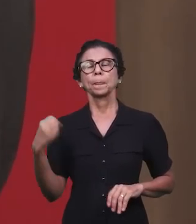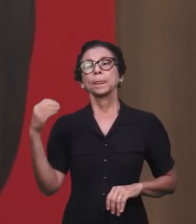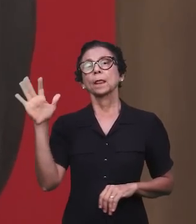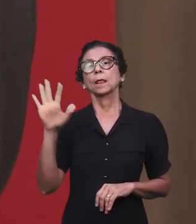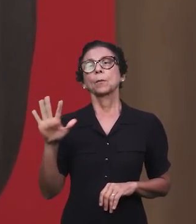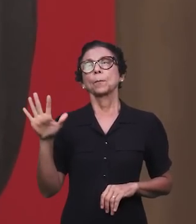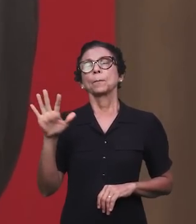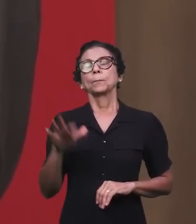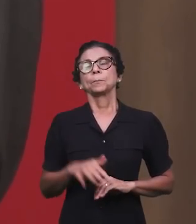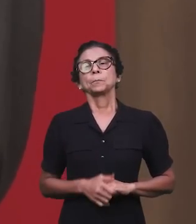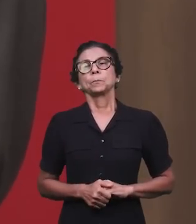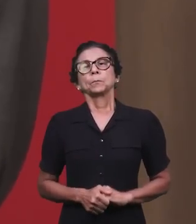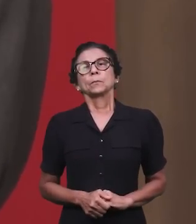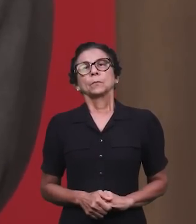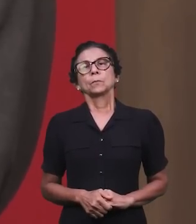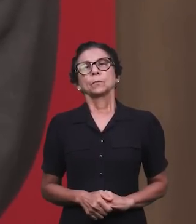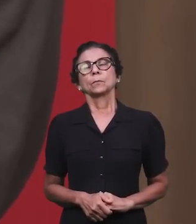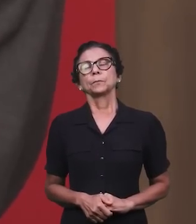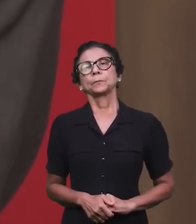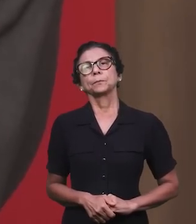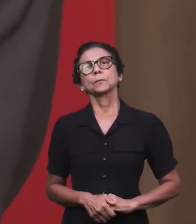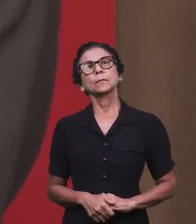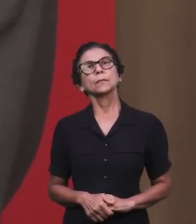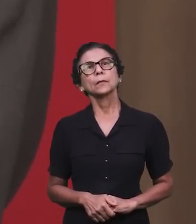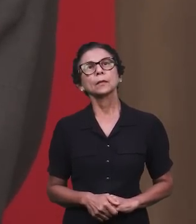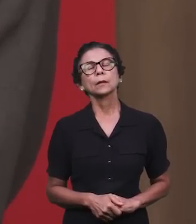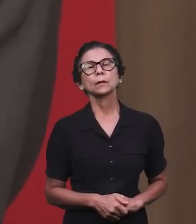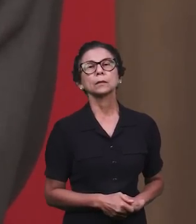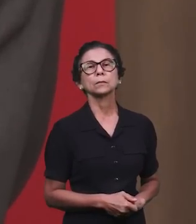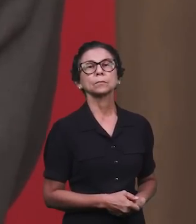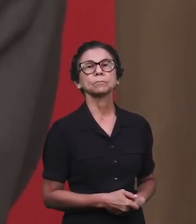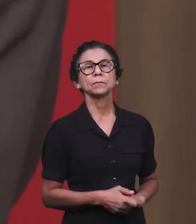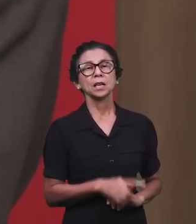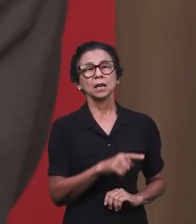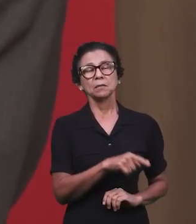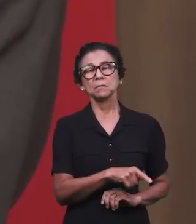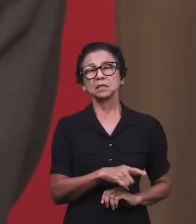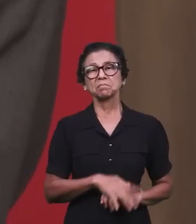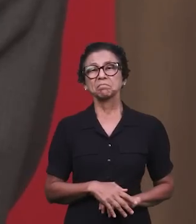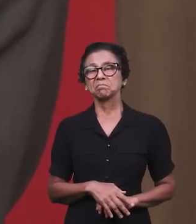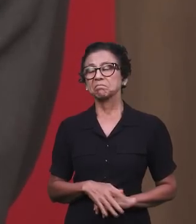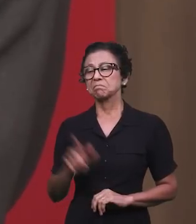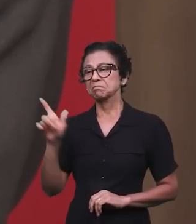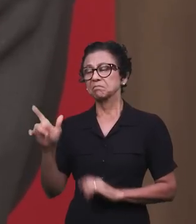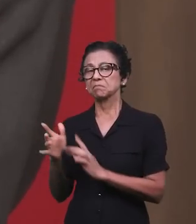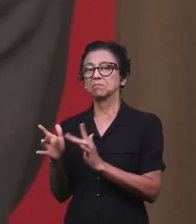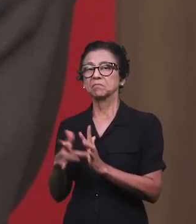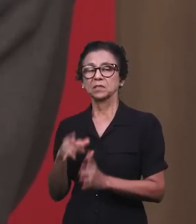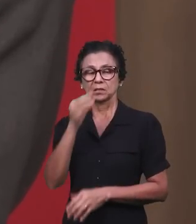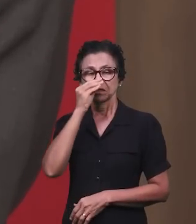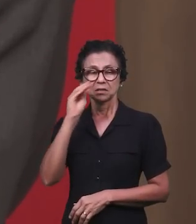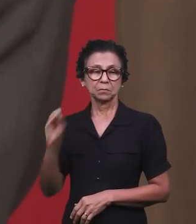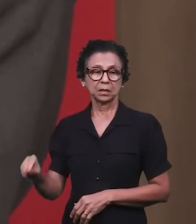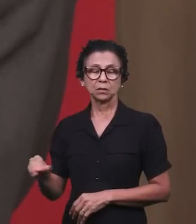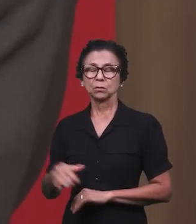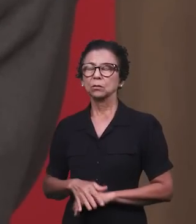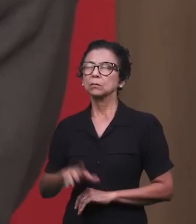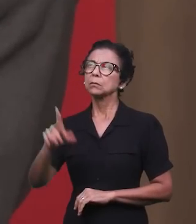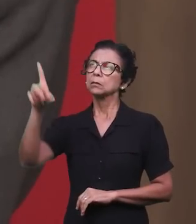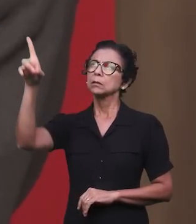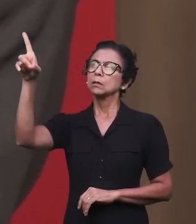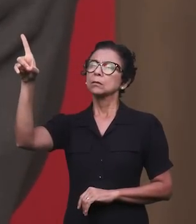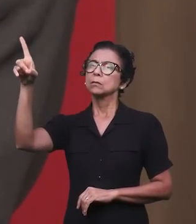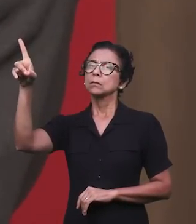na tela. E Israel não aceitou Jesus, rejeitou Jesus e o pai